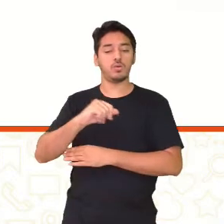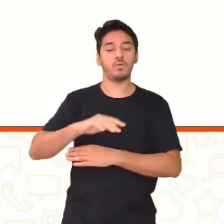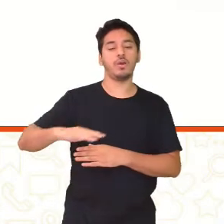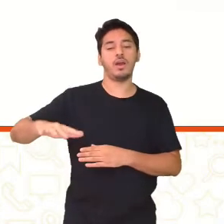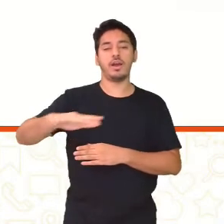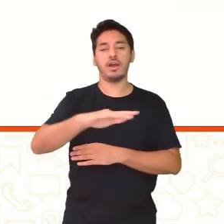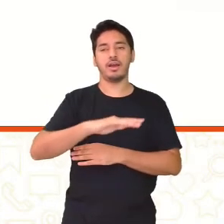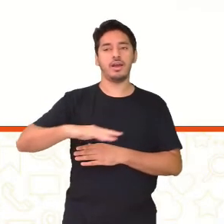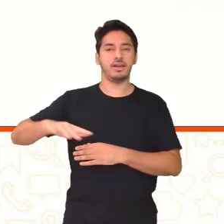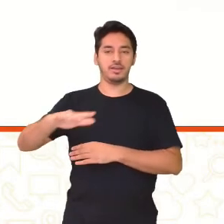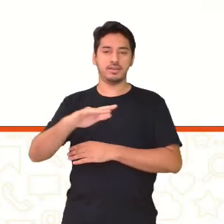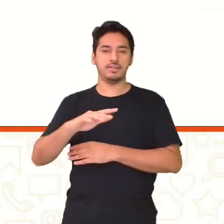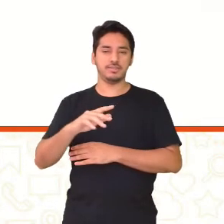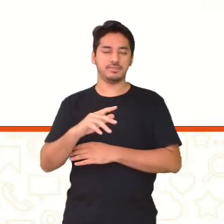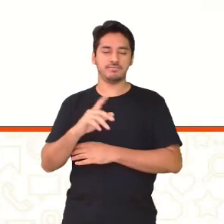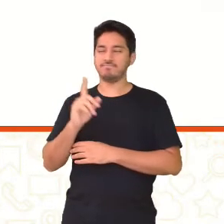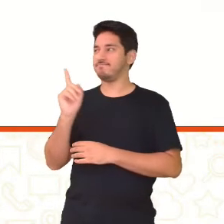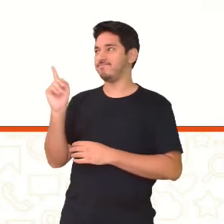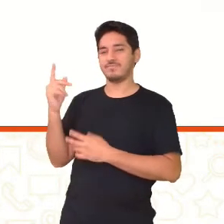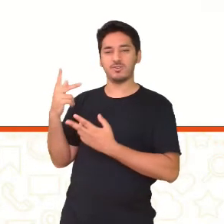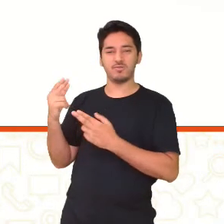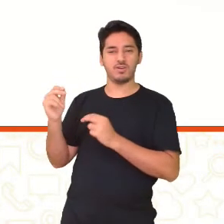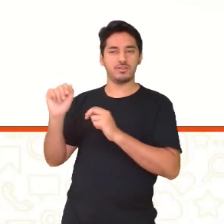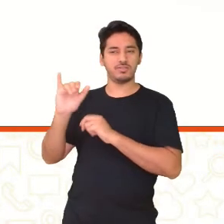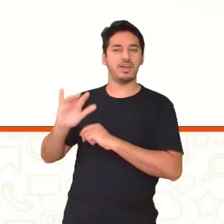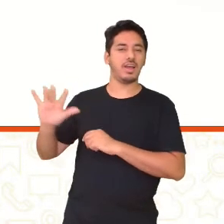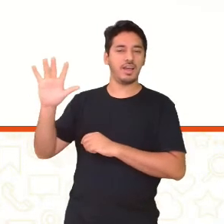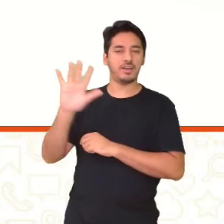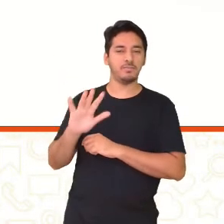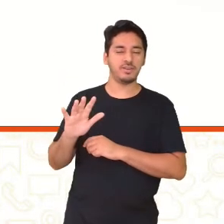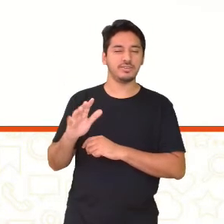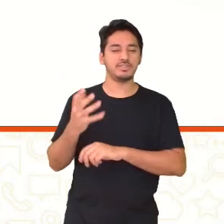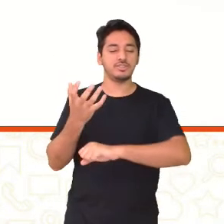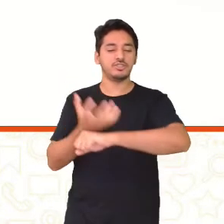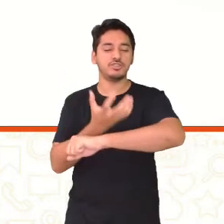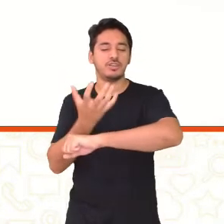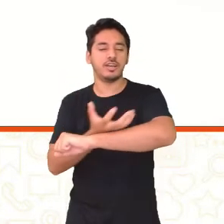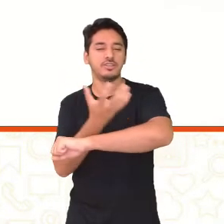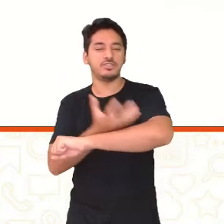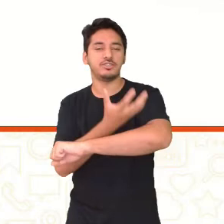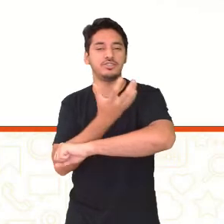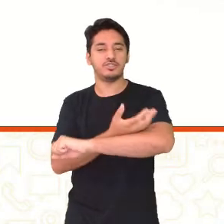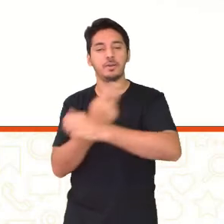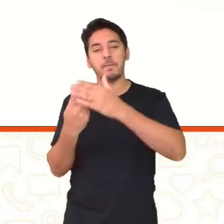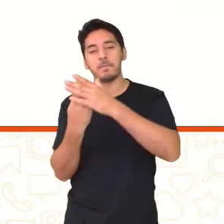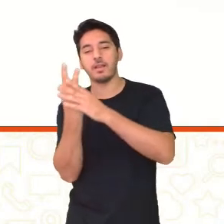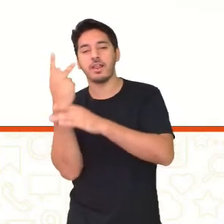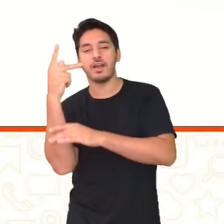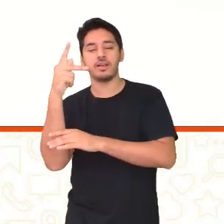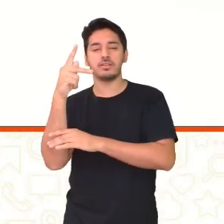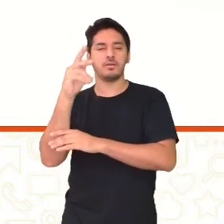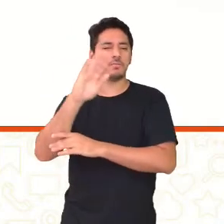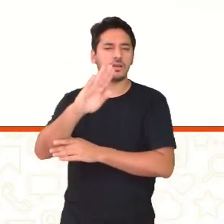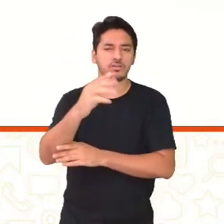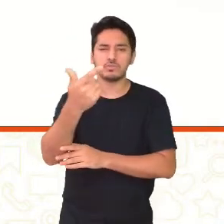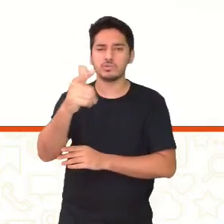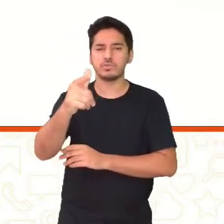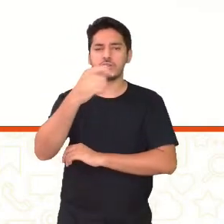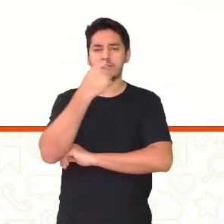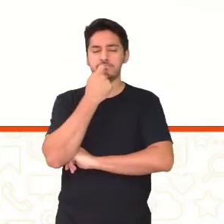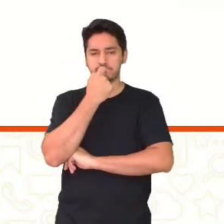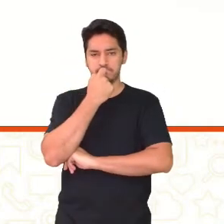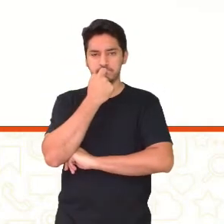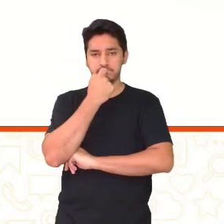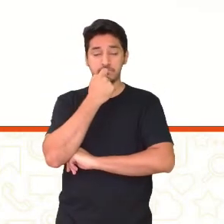ambiente assim, mais de jardim, de plantas, mas quando não tem, ela